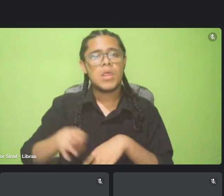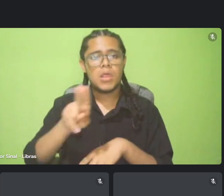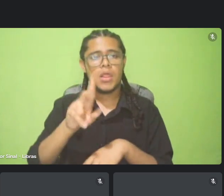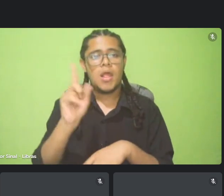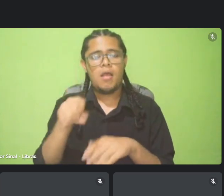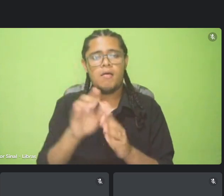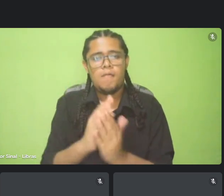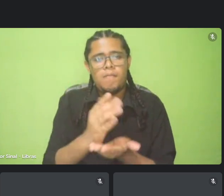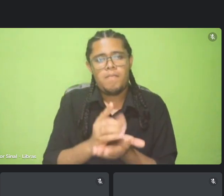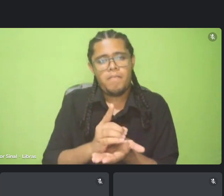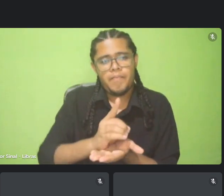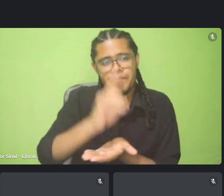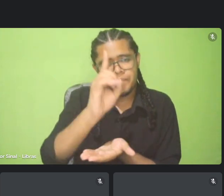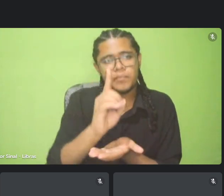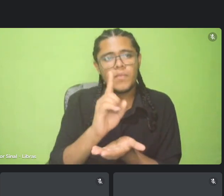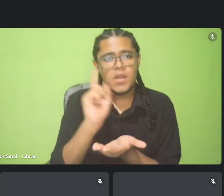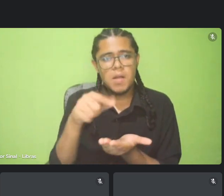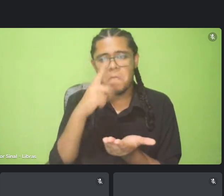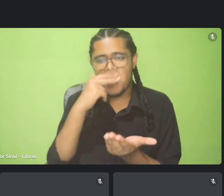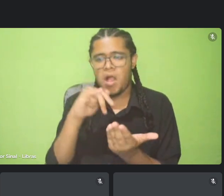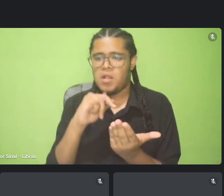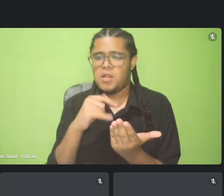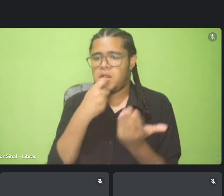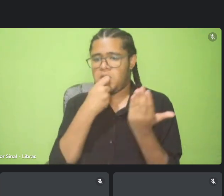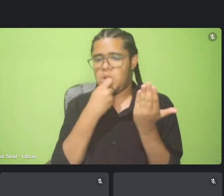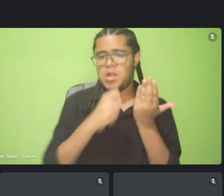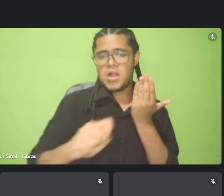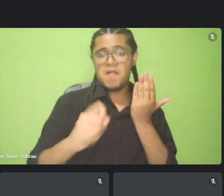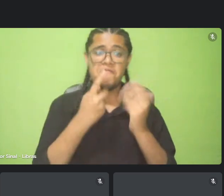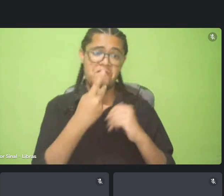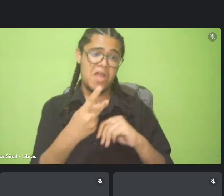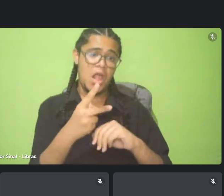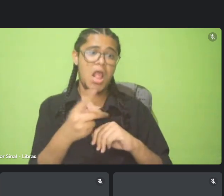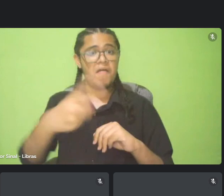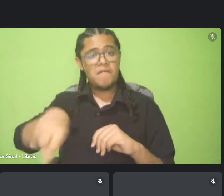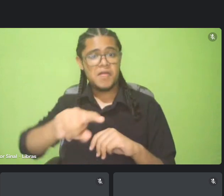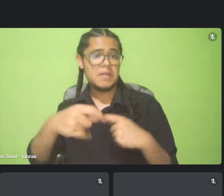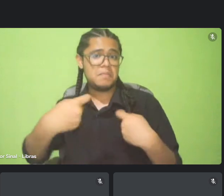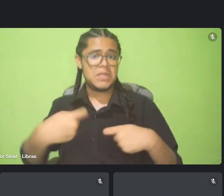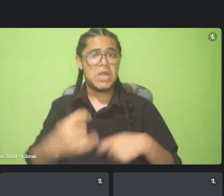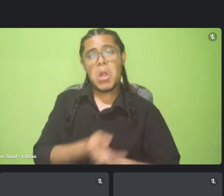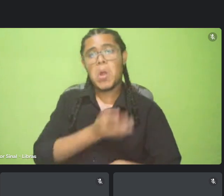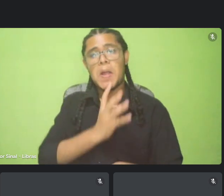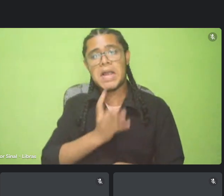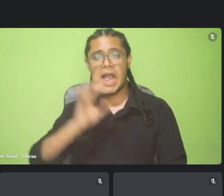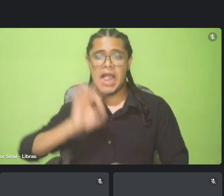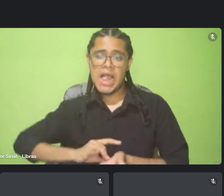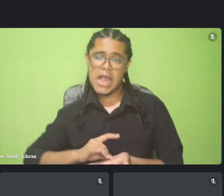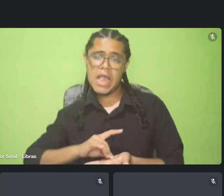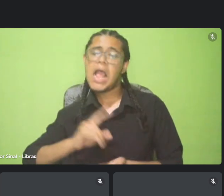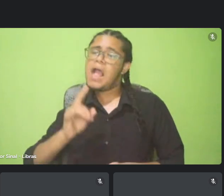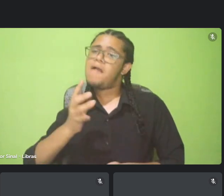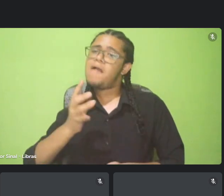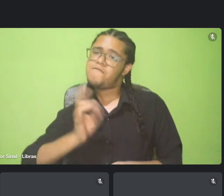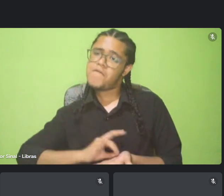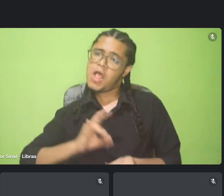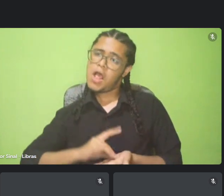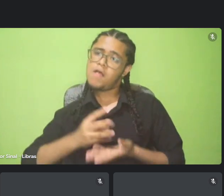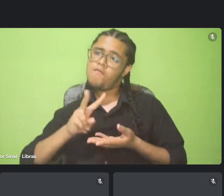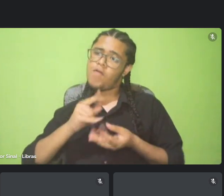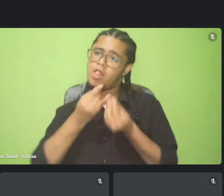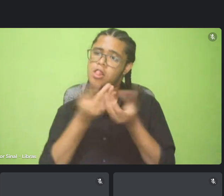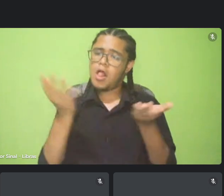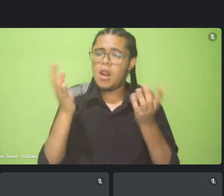verdade e ela te libertará. Sepulcro, caiado, raça de víboras. Abre a boca. A